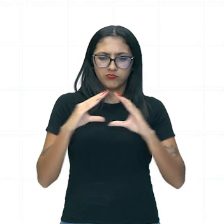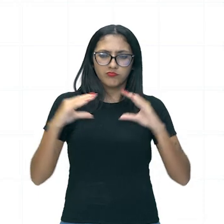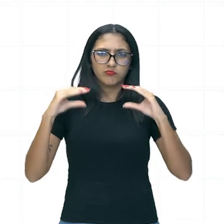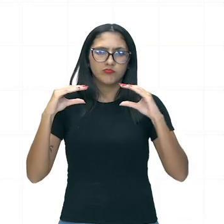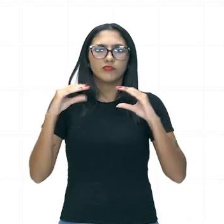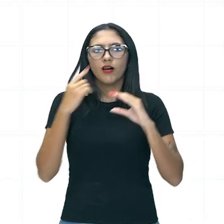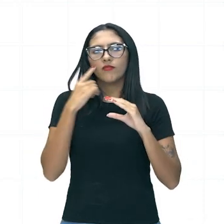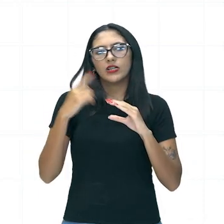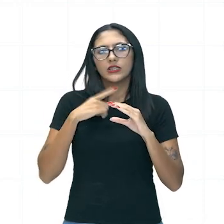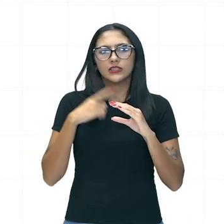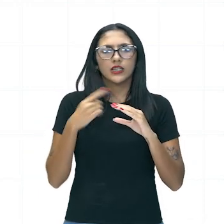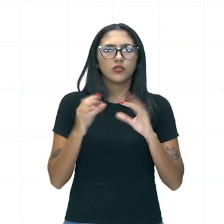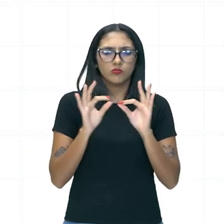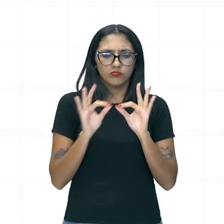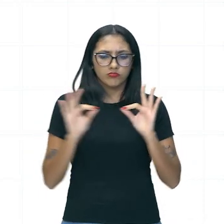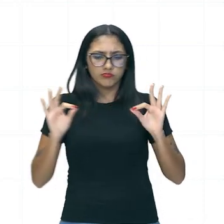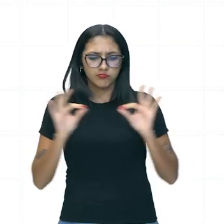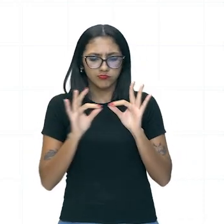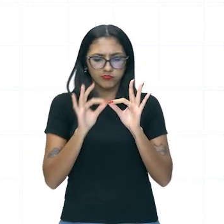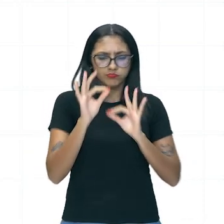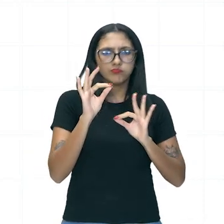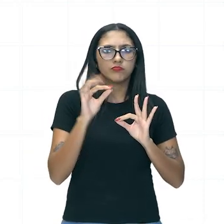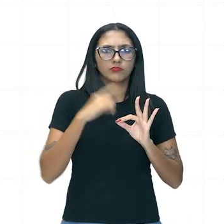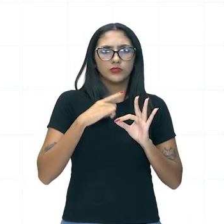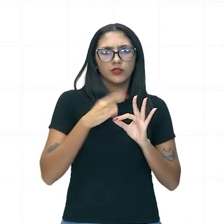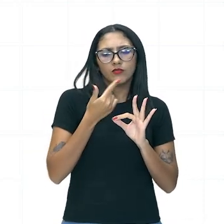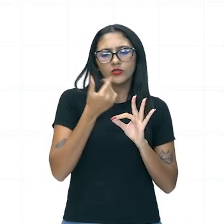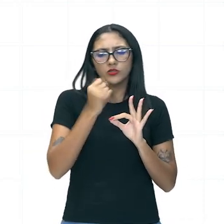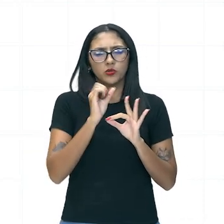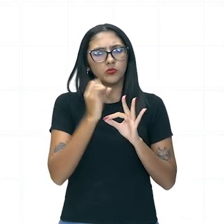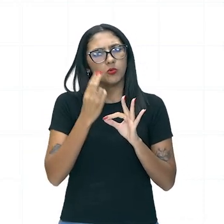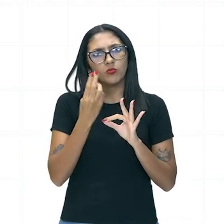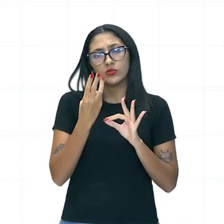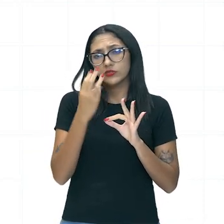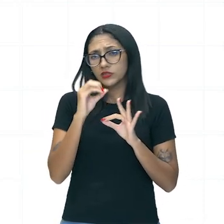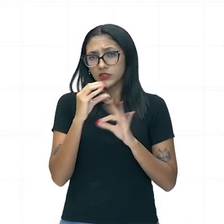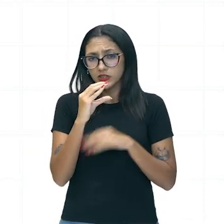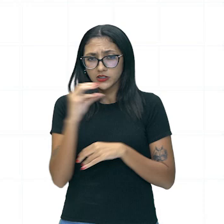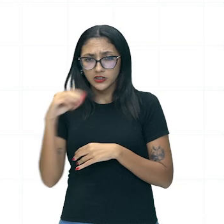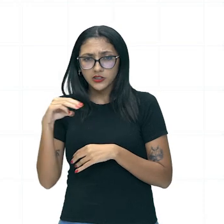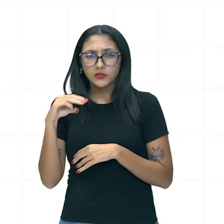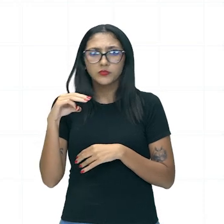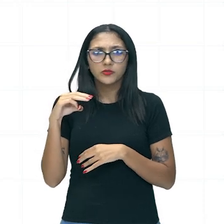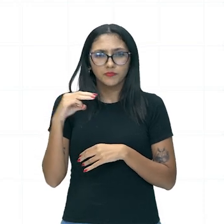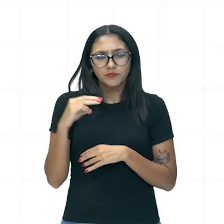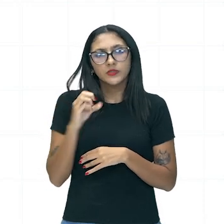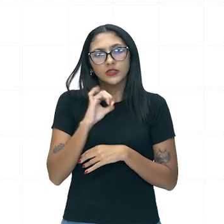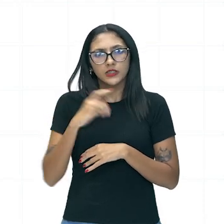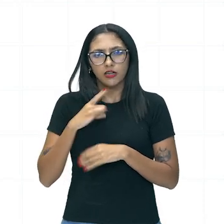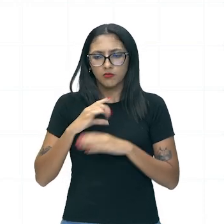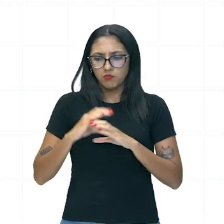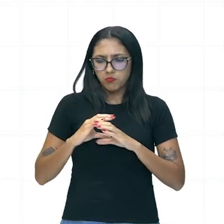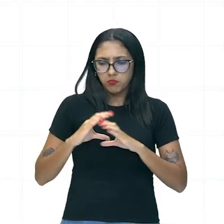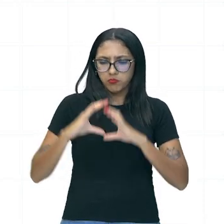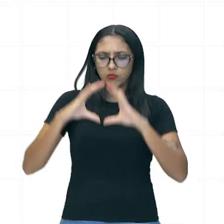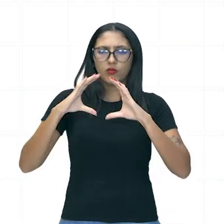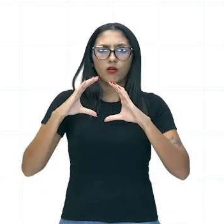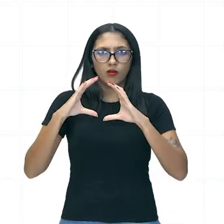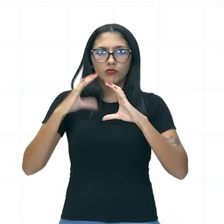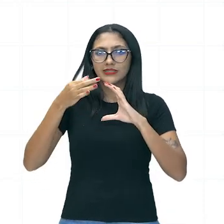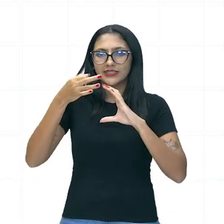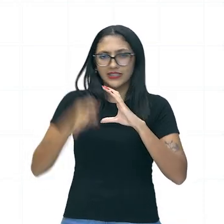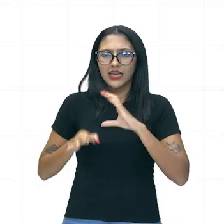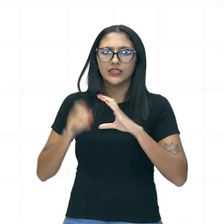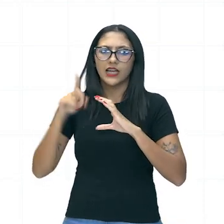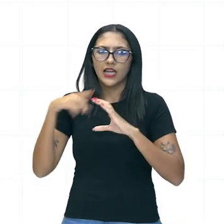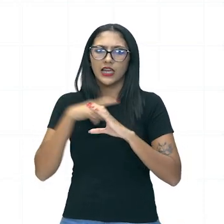entre 28 e 30 centímetros, e quando ela está cheia, né, quando ela está com a pressão devida, ela